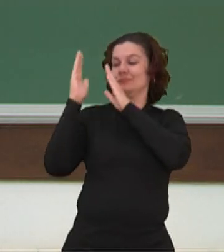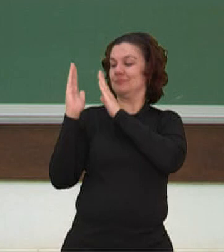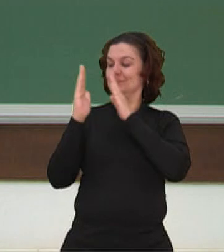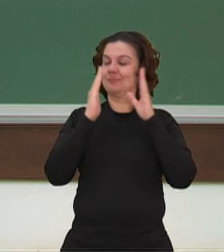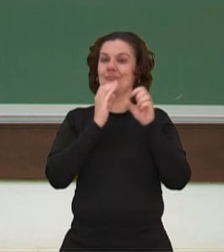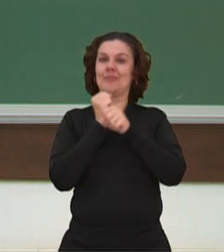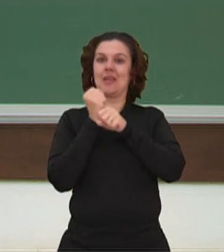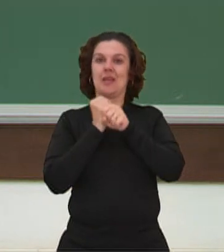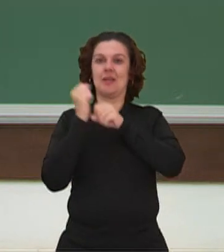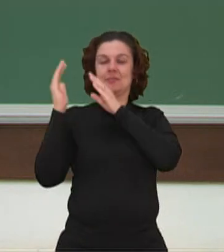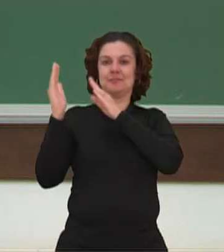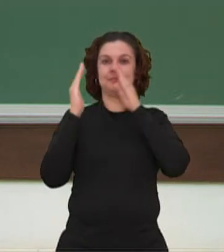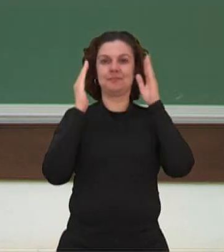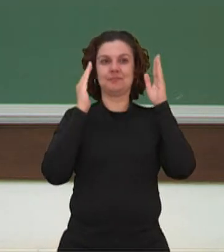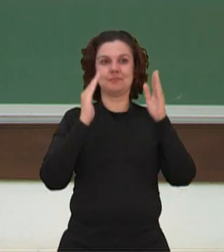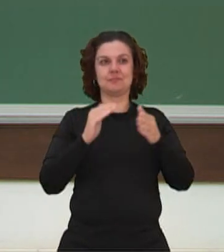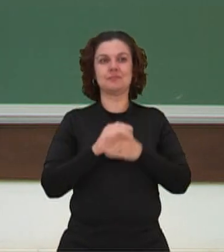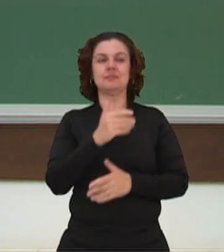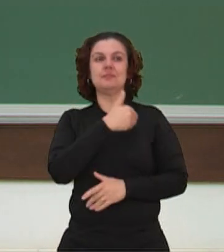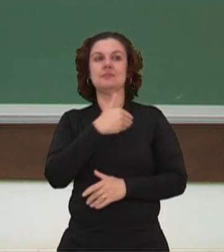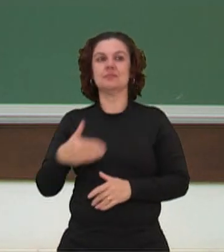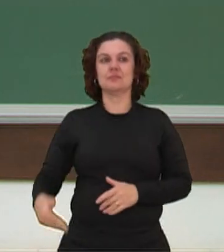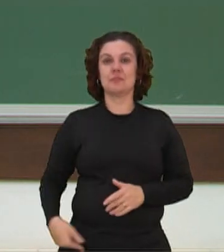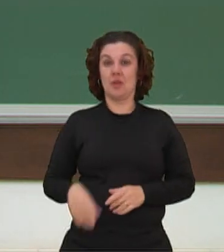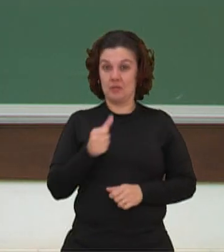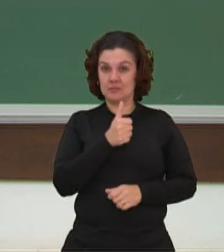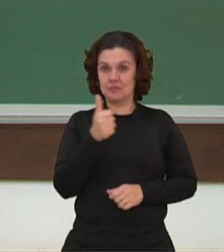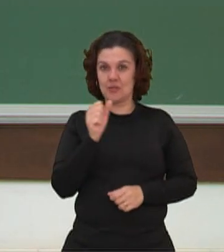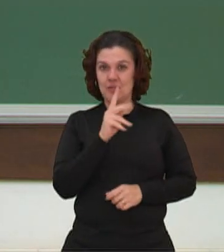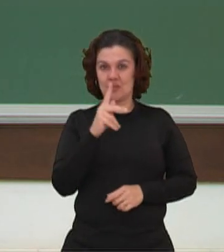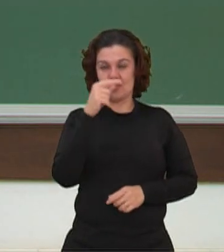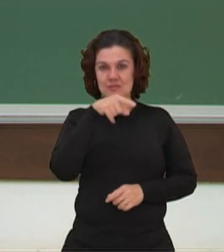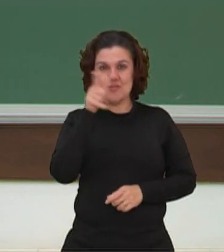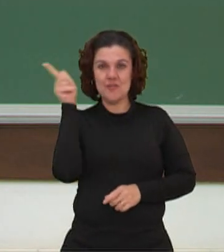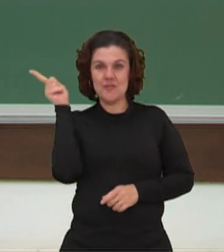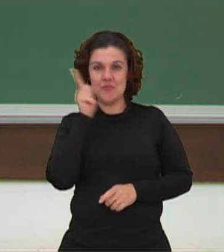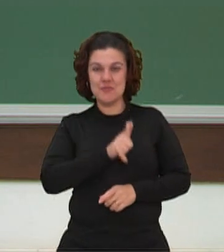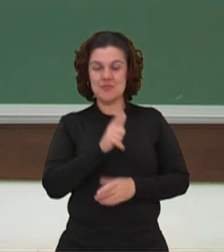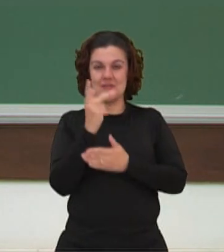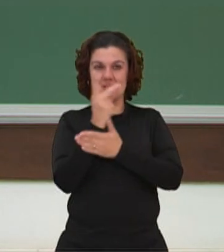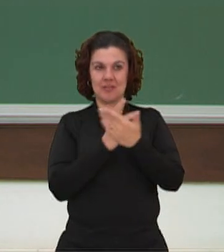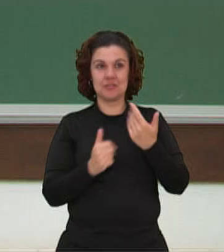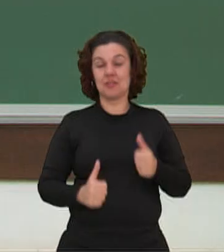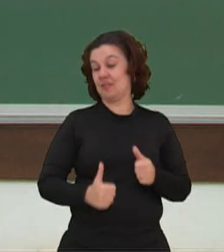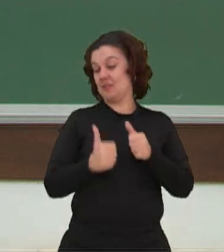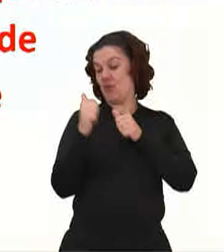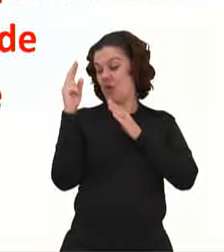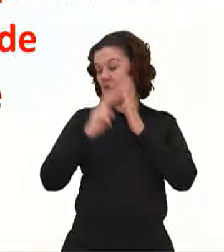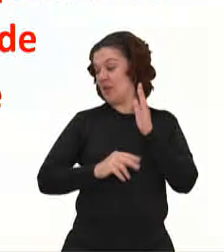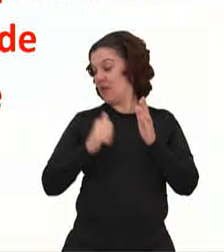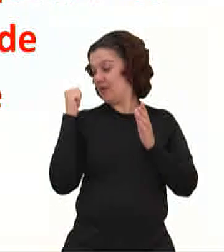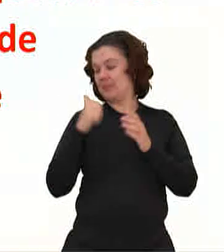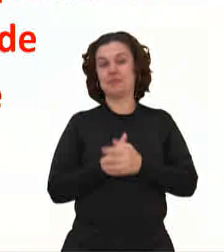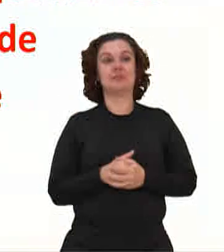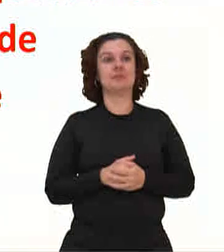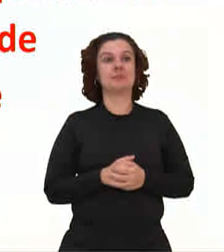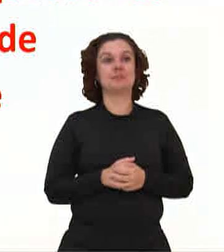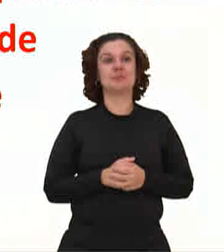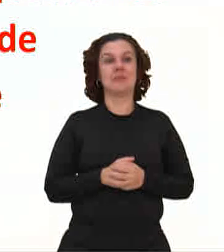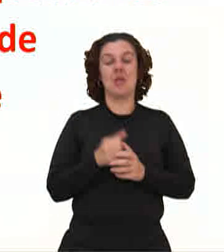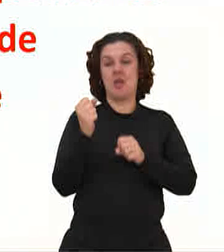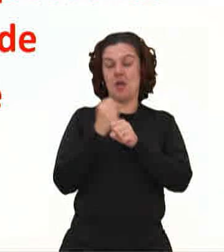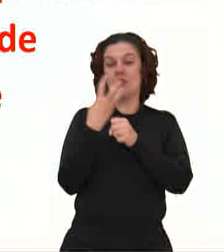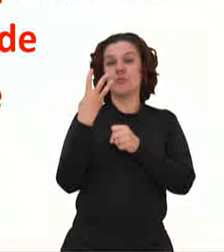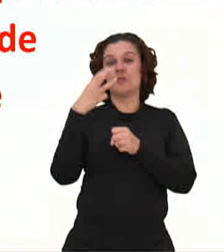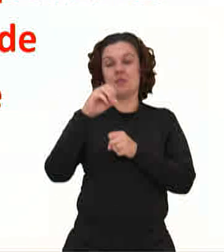Vargas marcam essas fases do governo dele. Se você conseguiu anotar isso, legal, se não, dá uma lida aí. Nos anos